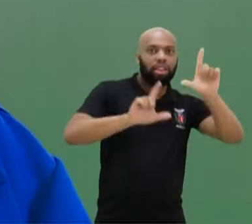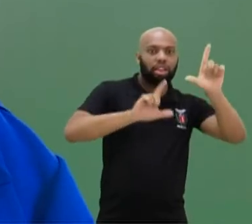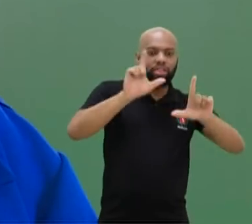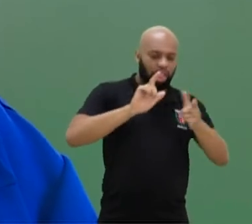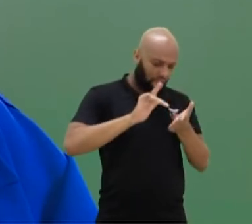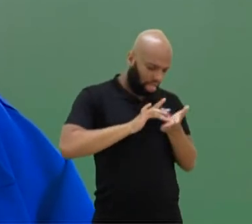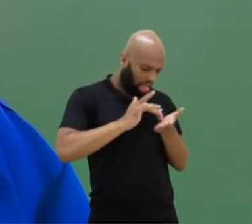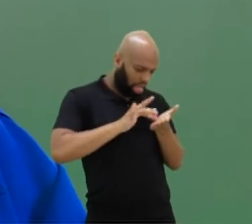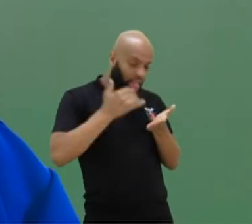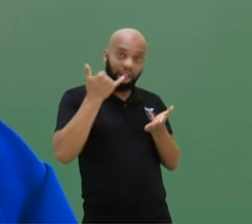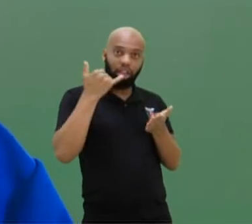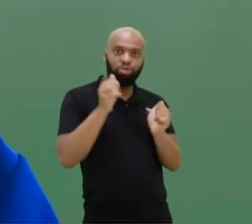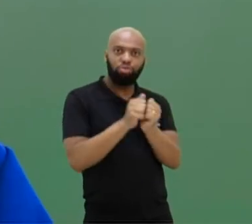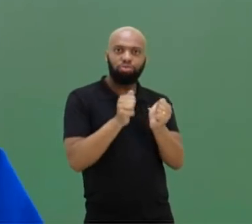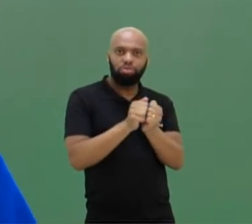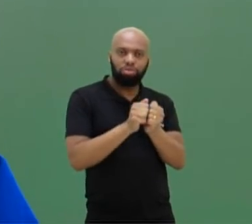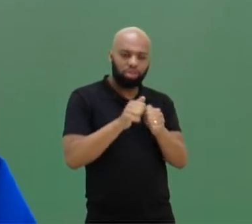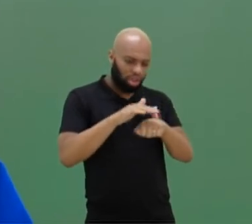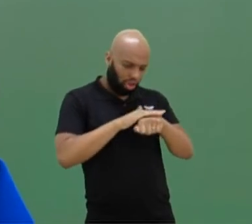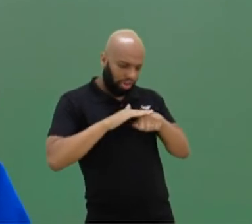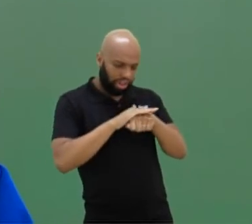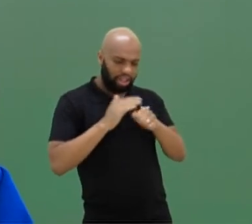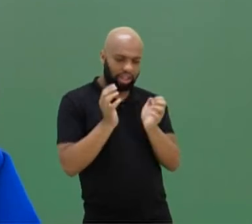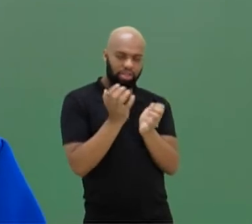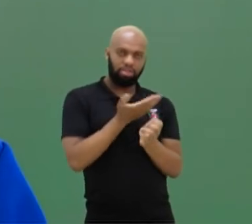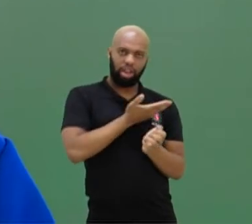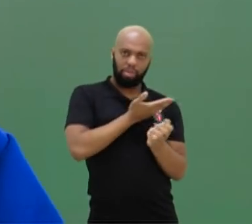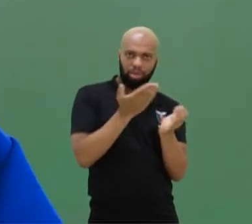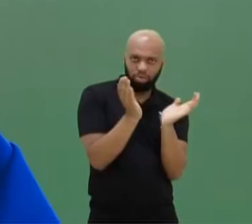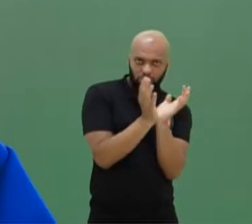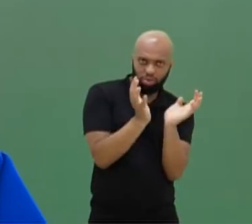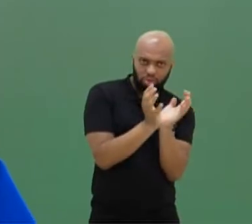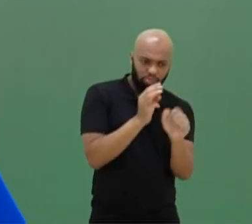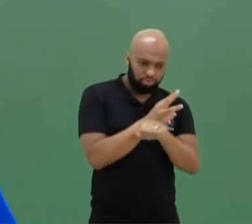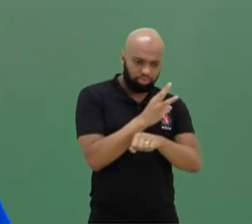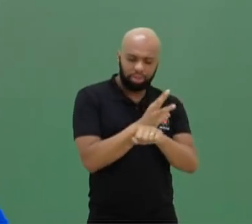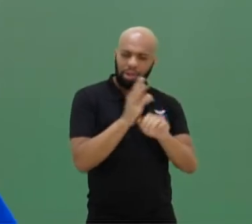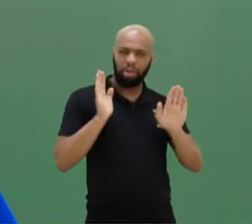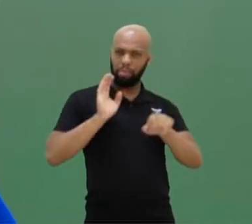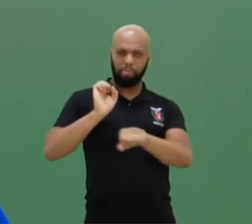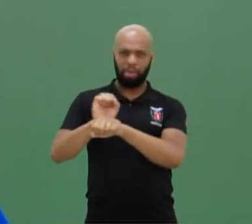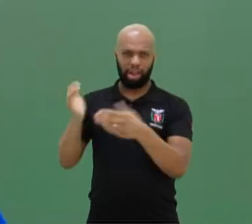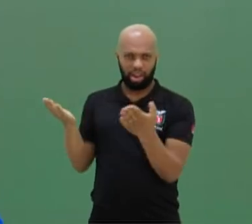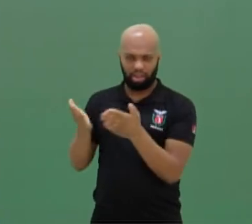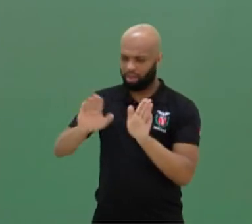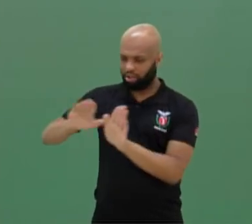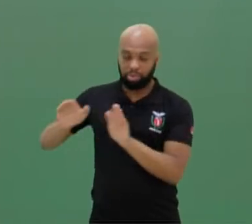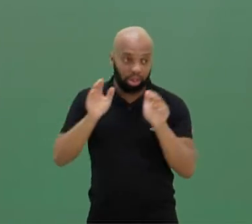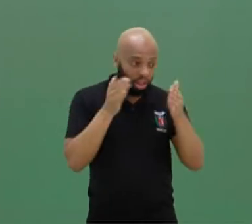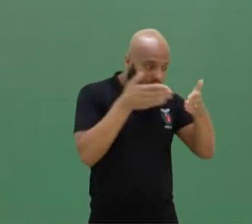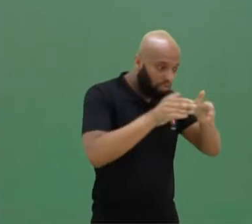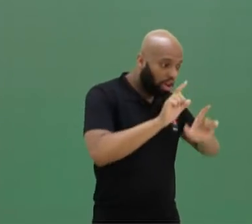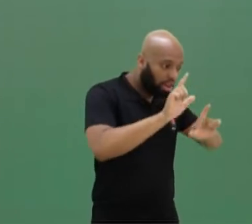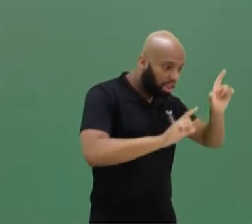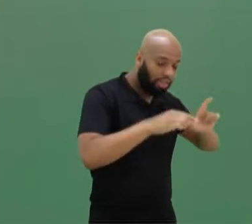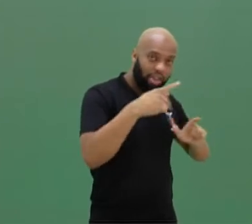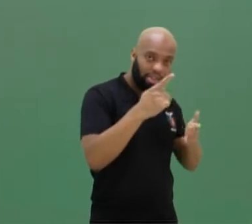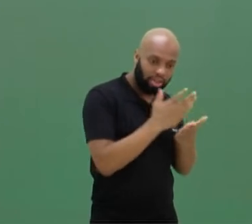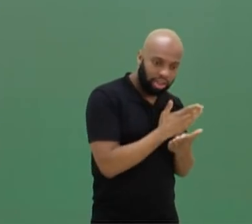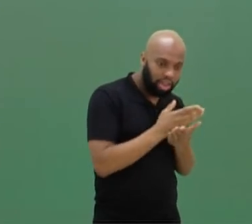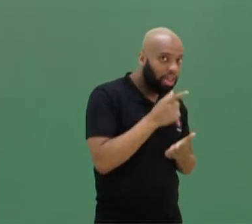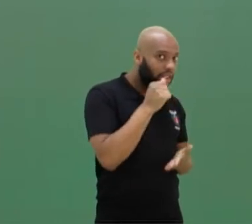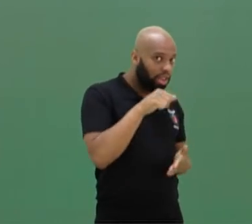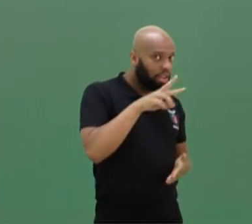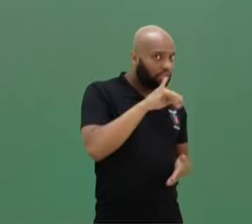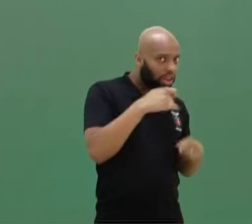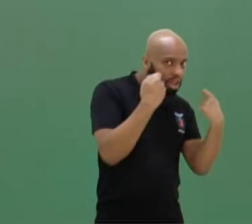e mexendo ali no celular, conversando com o pessoal no WhatsApp, deixa um pouquinho a conversa, foco na TV, seu caderno, lápis, que você